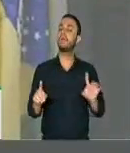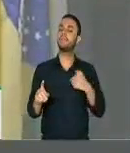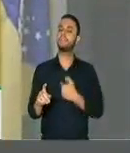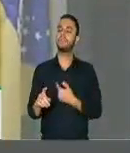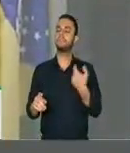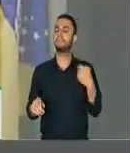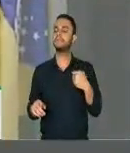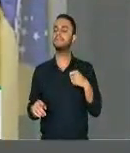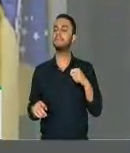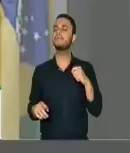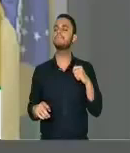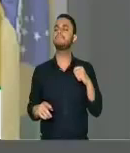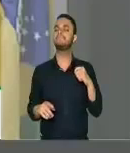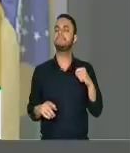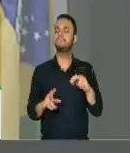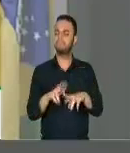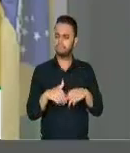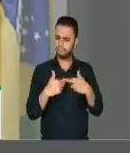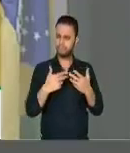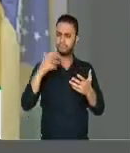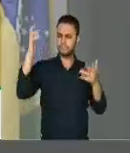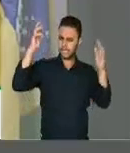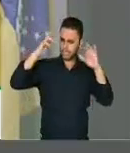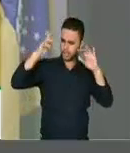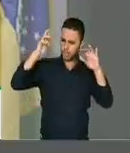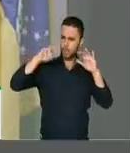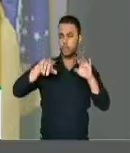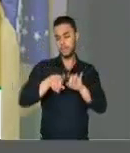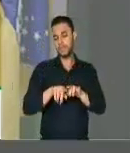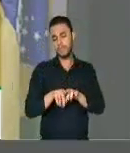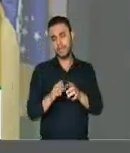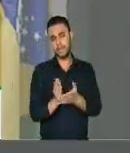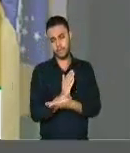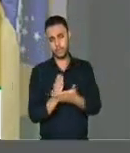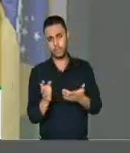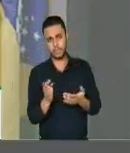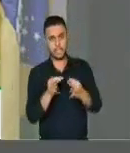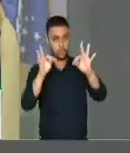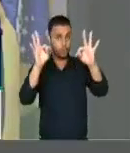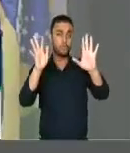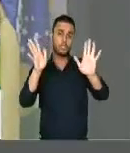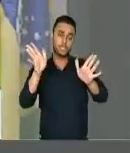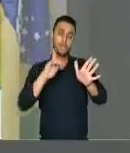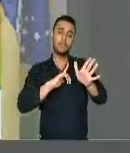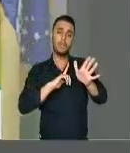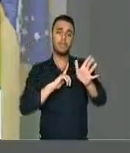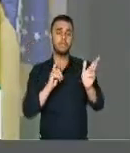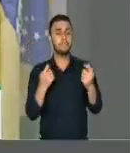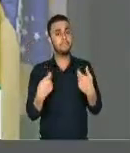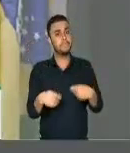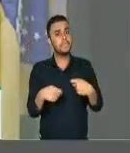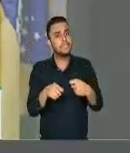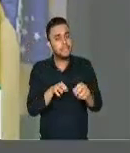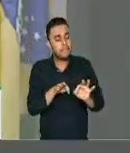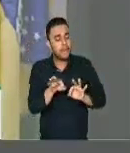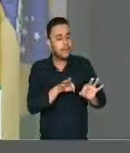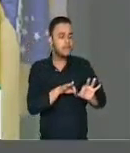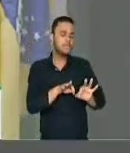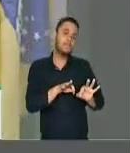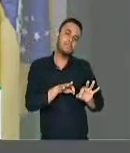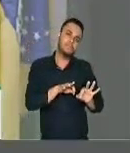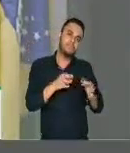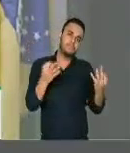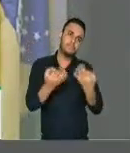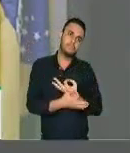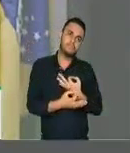que diante das recorrentes chuvas e com as tecnologias que já existem hoje, fazer um planejamento